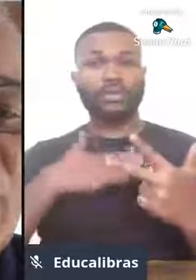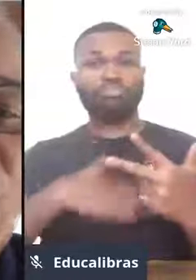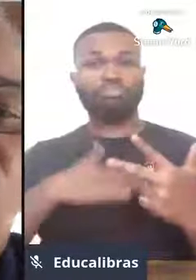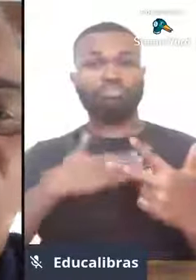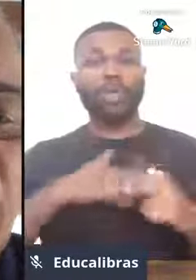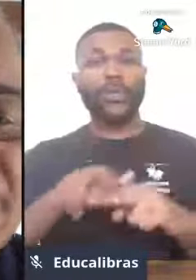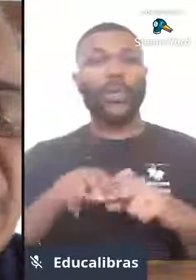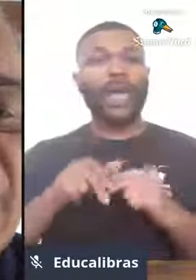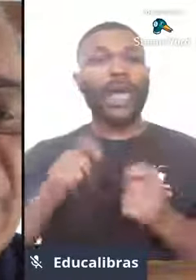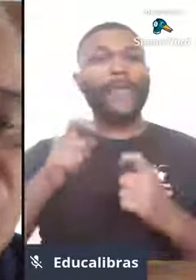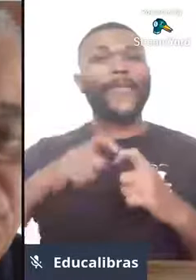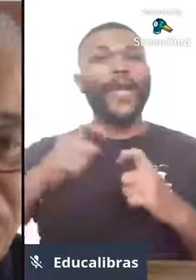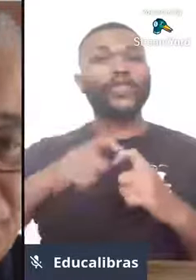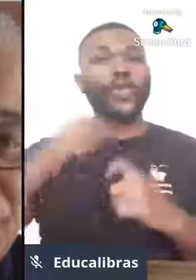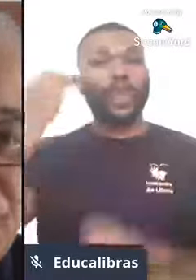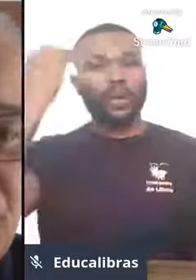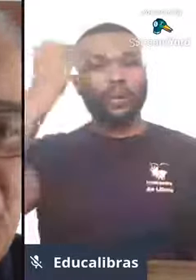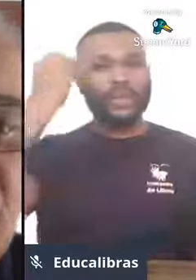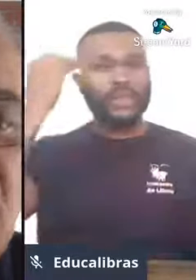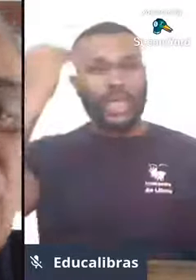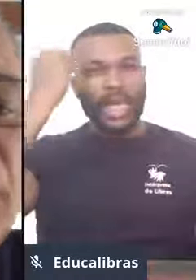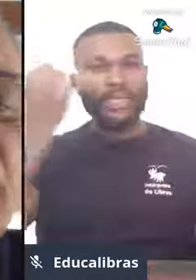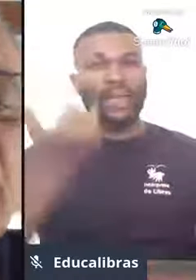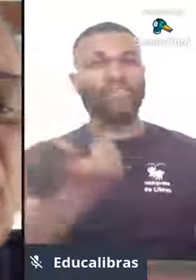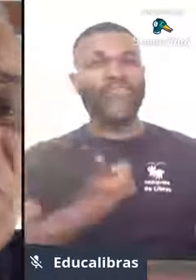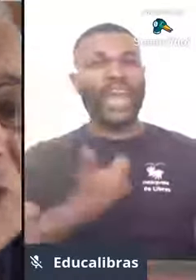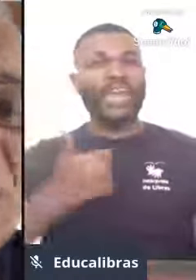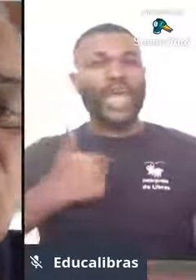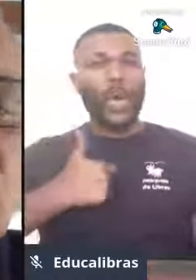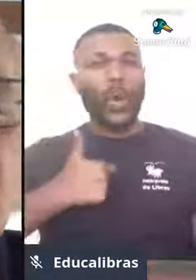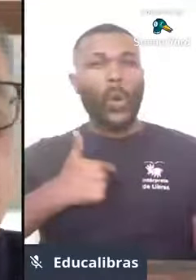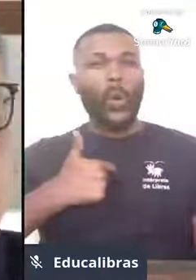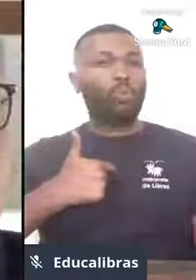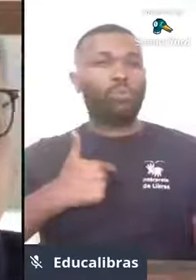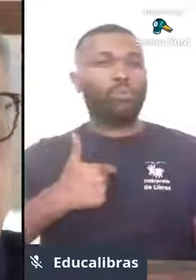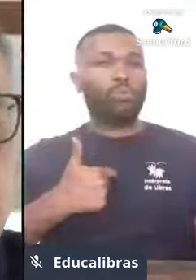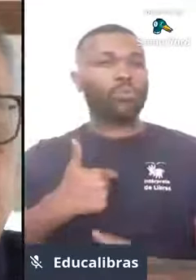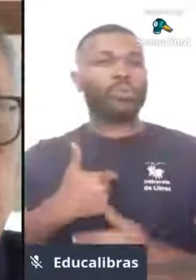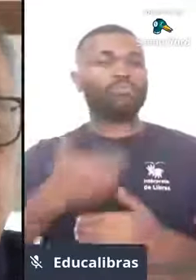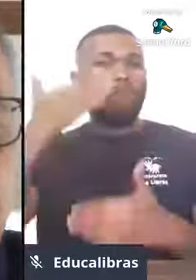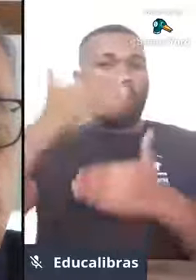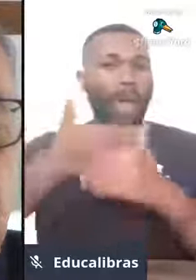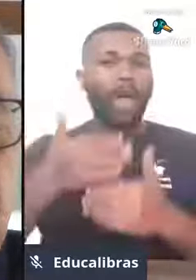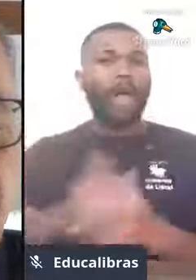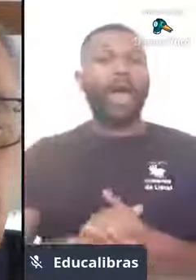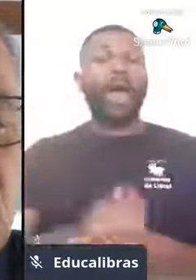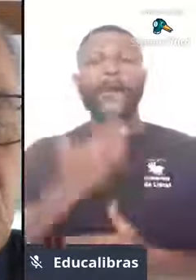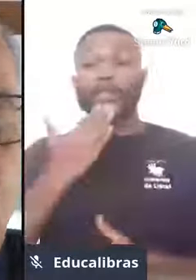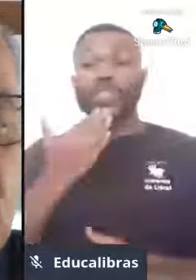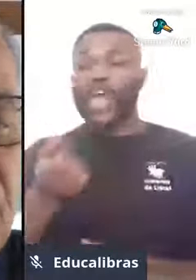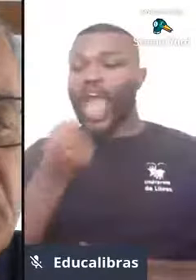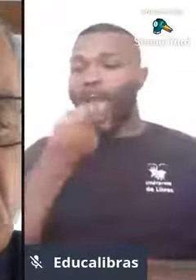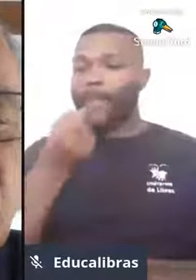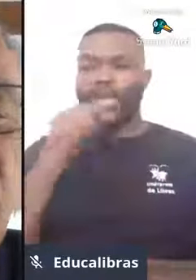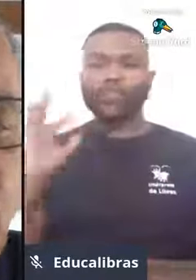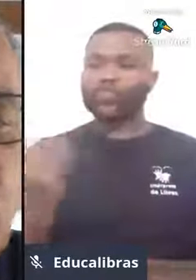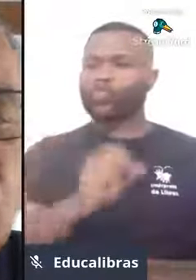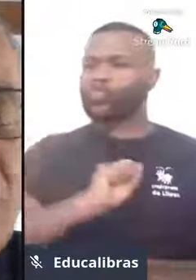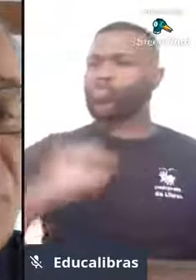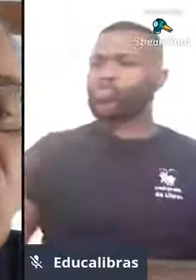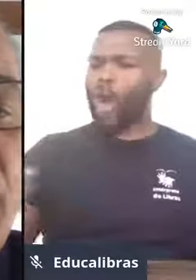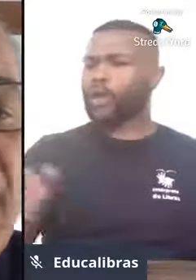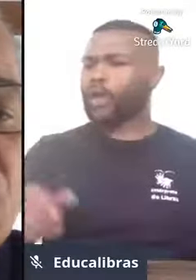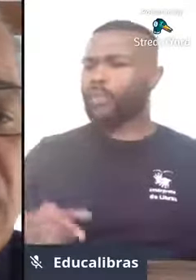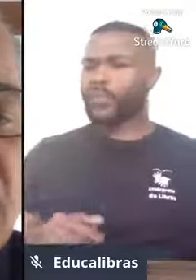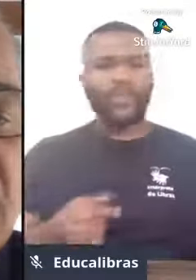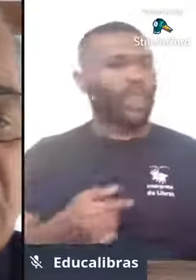que eu era um mascarado. Eu pedi para minha mulher jogar todos os remédios fora. Ela falou, você não pode fazer isso. Eu falei, posso. Ela